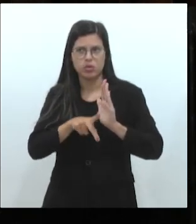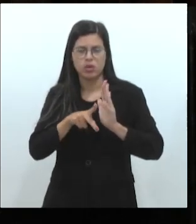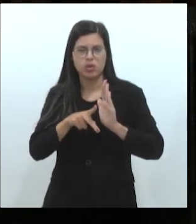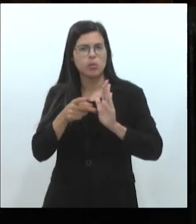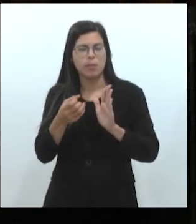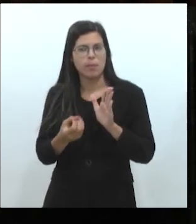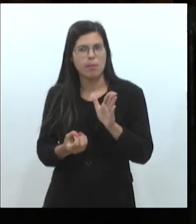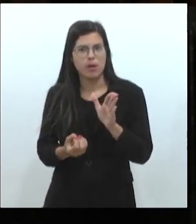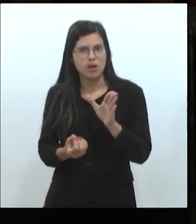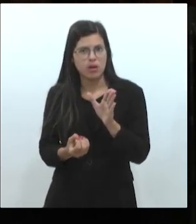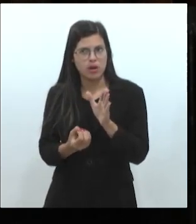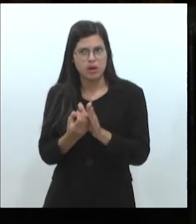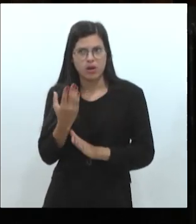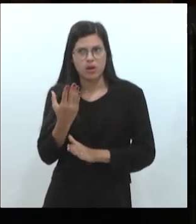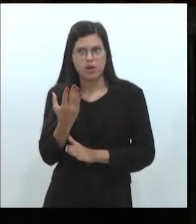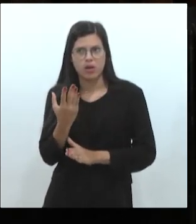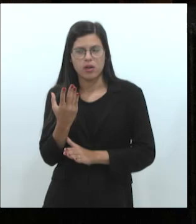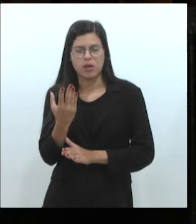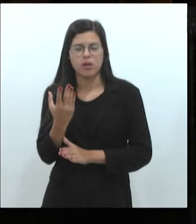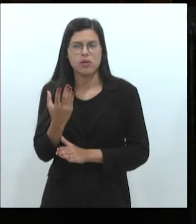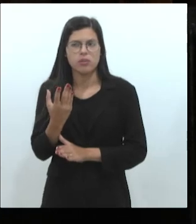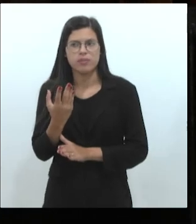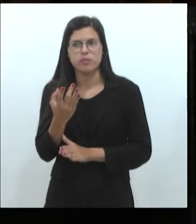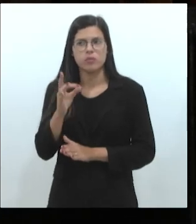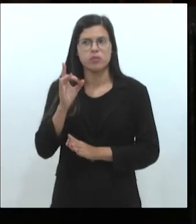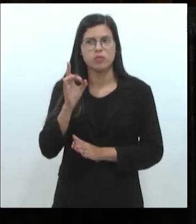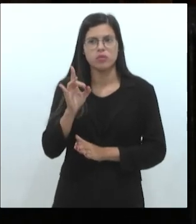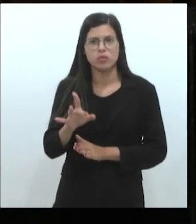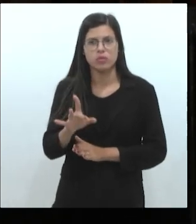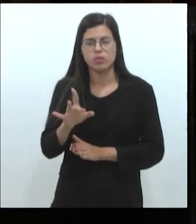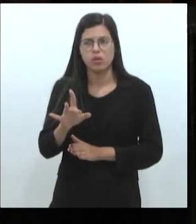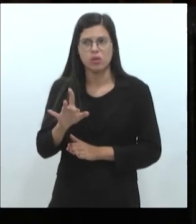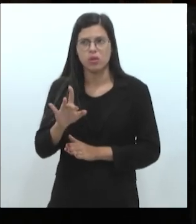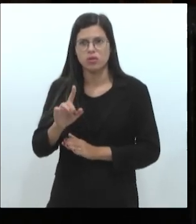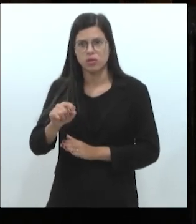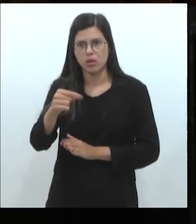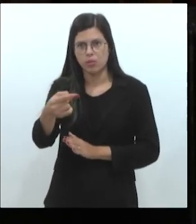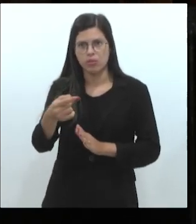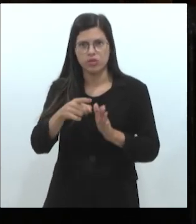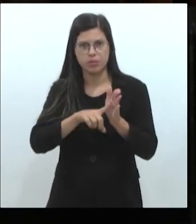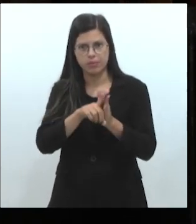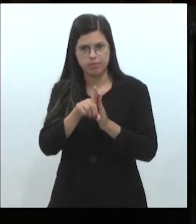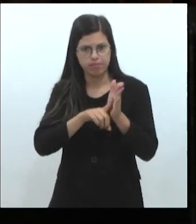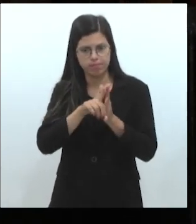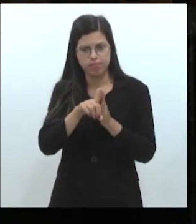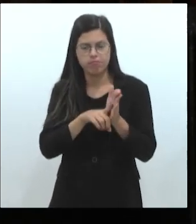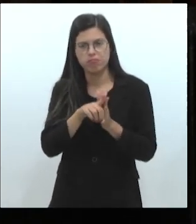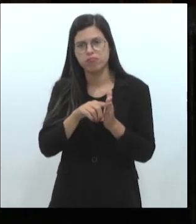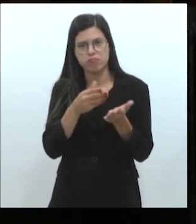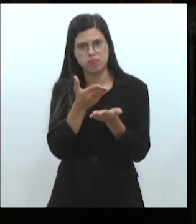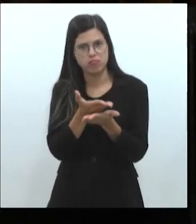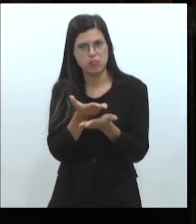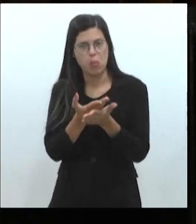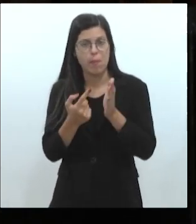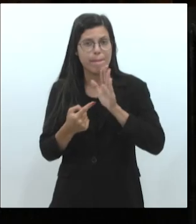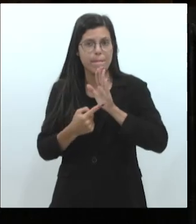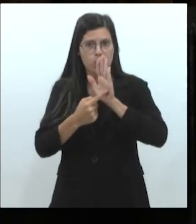implantado só quando estudos mostrassem que tivesse viabilidade de retorno